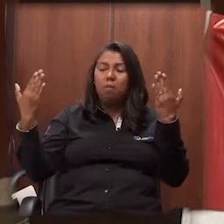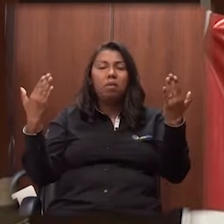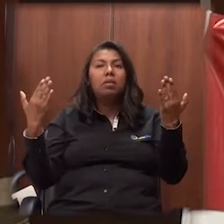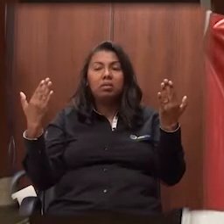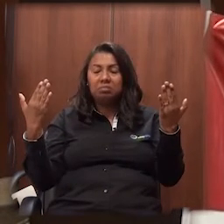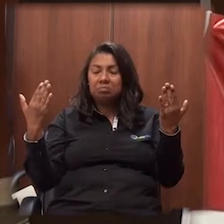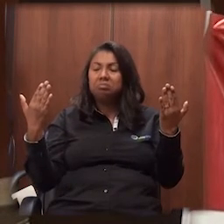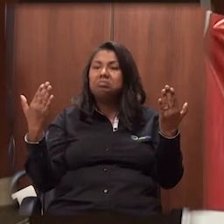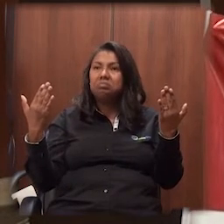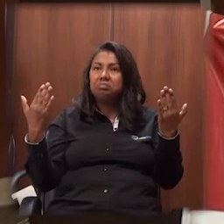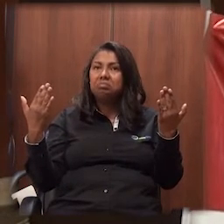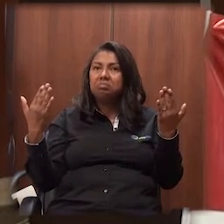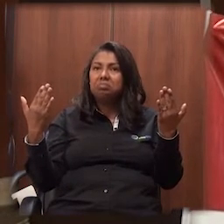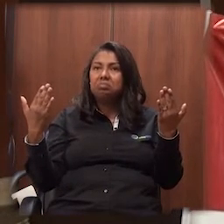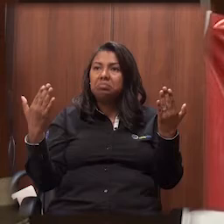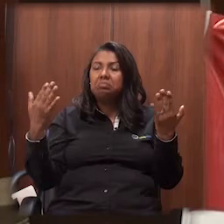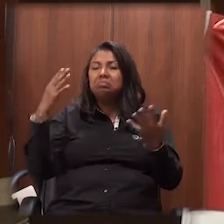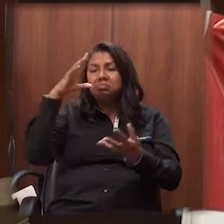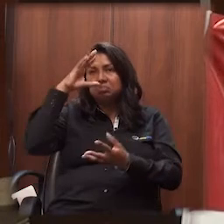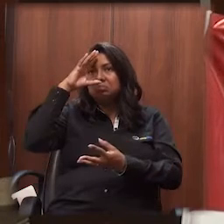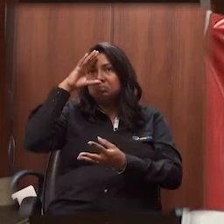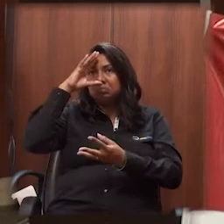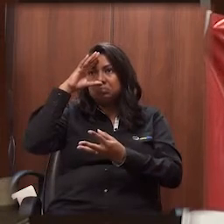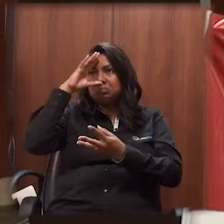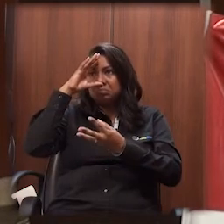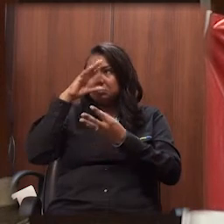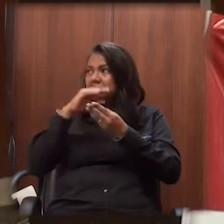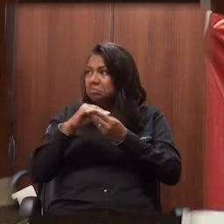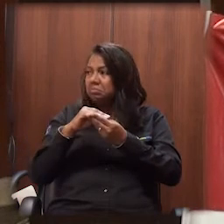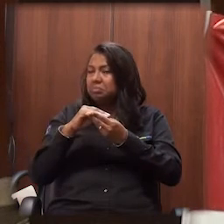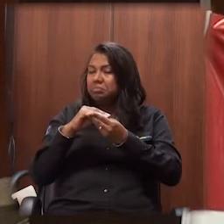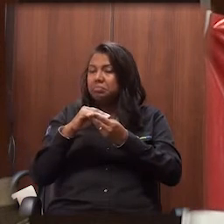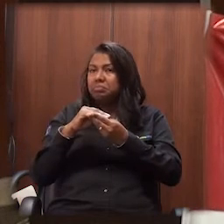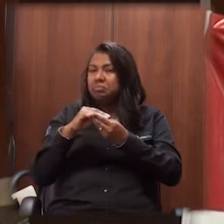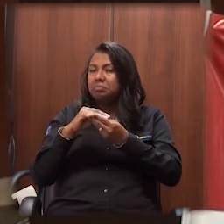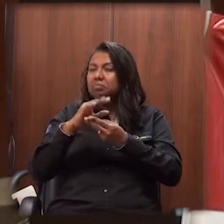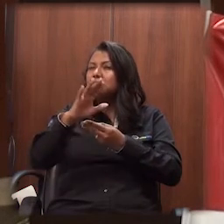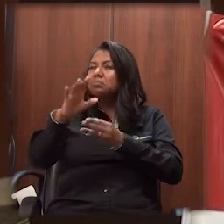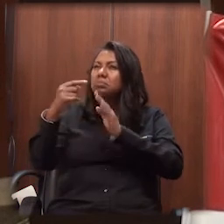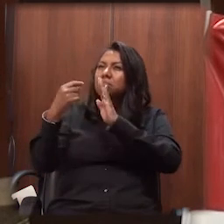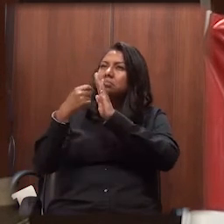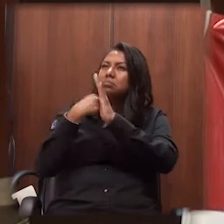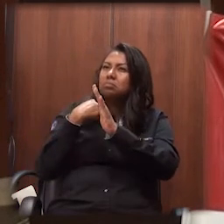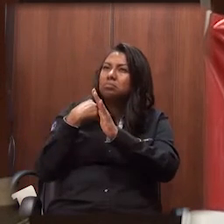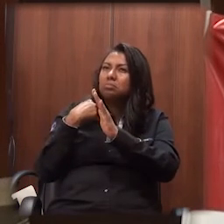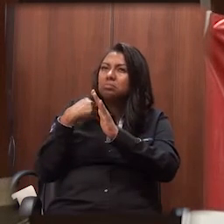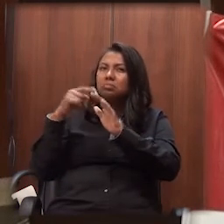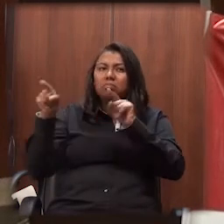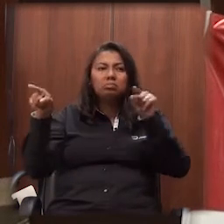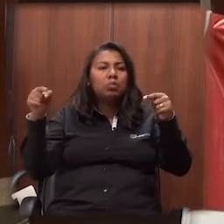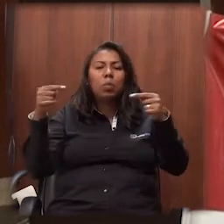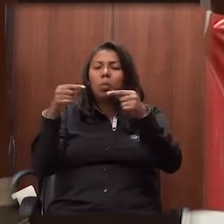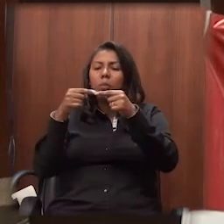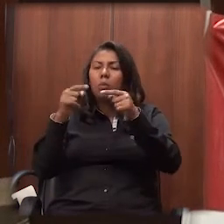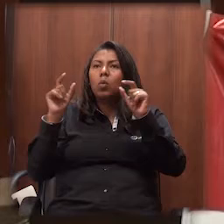eu chego a a esse quadro numérico, mas eu me pergunto, o que possuem em comum?